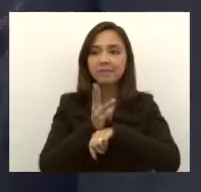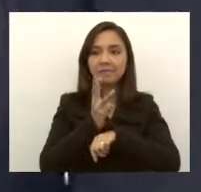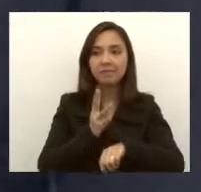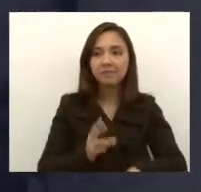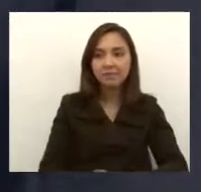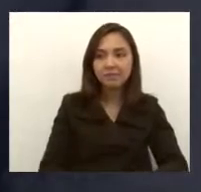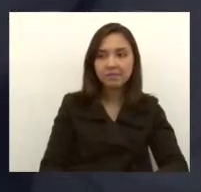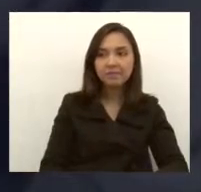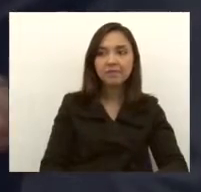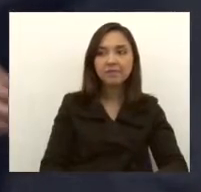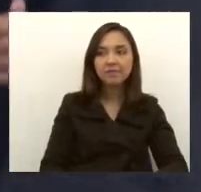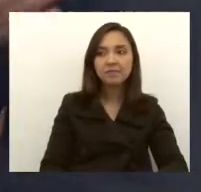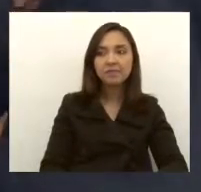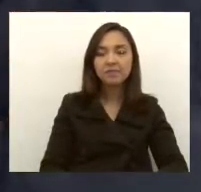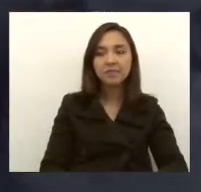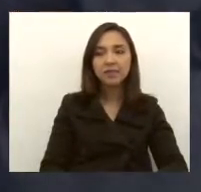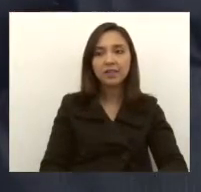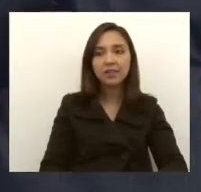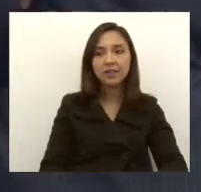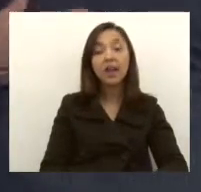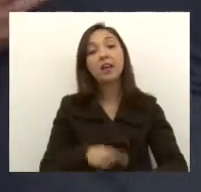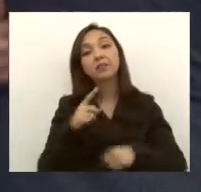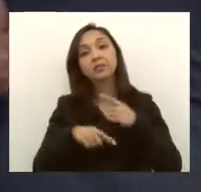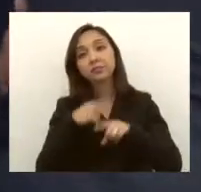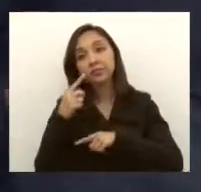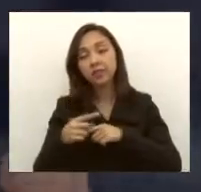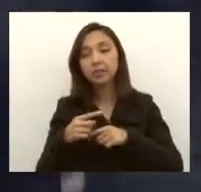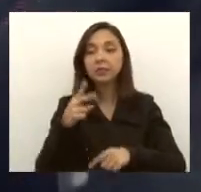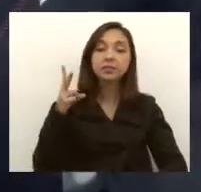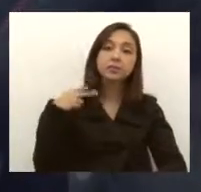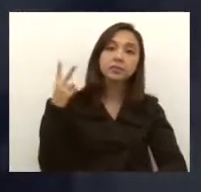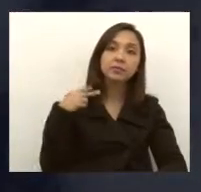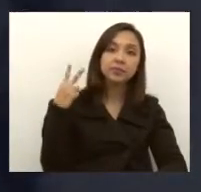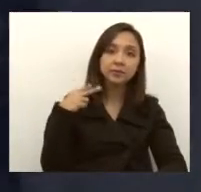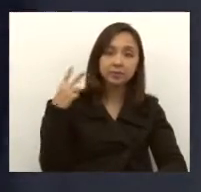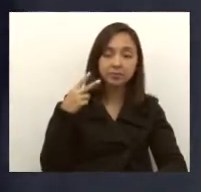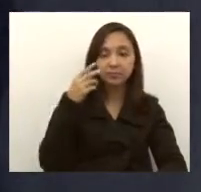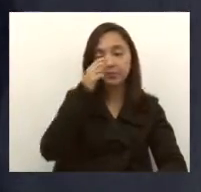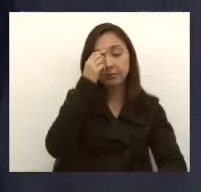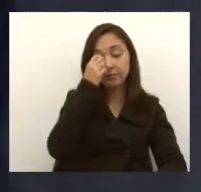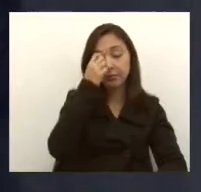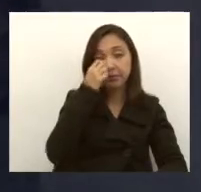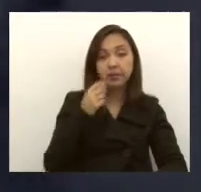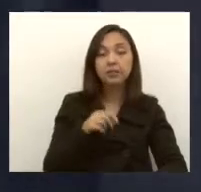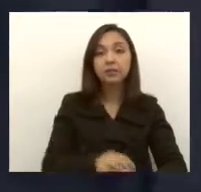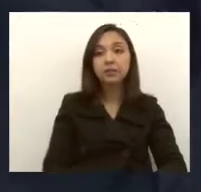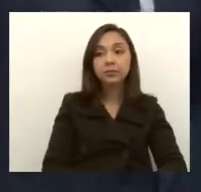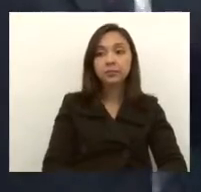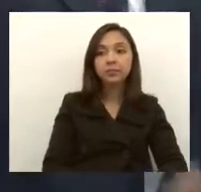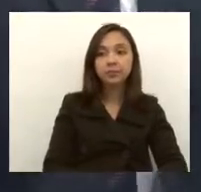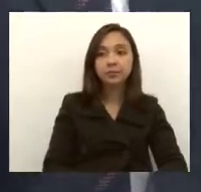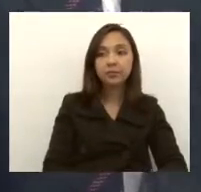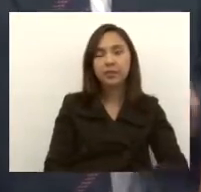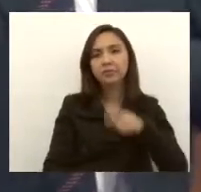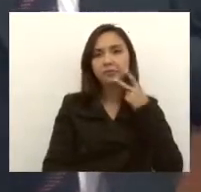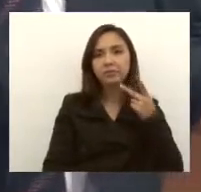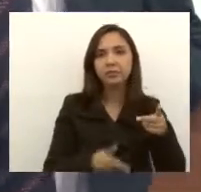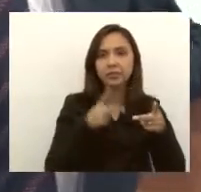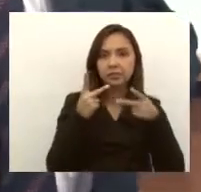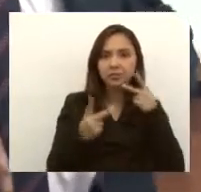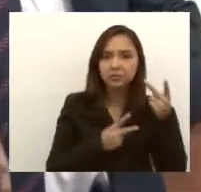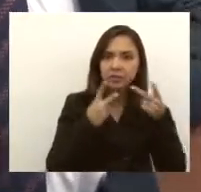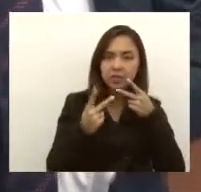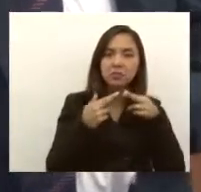as falas. Aí um subiu lá, um ex-vereador, subiu, falou que os movimentos